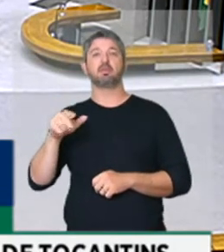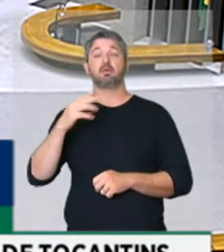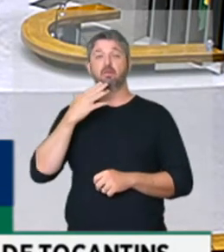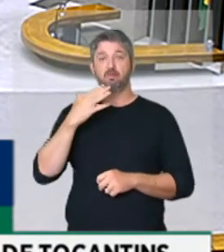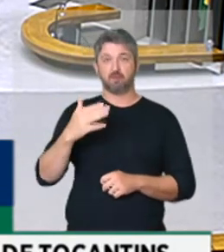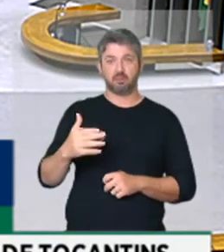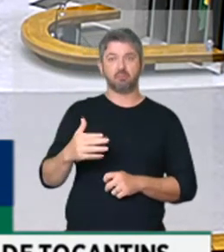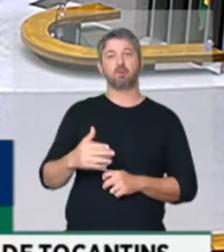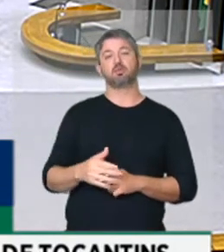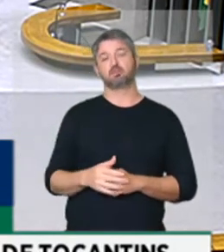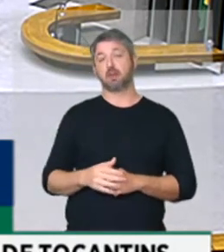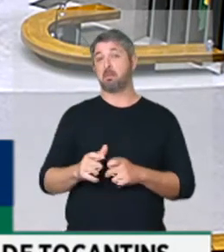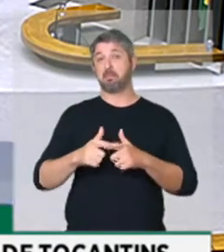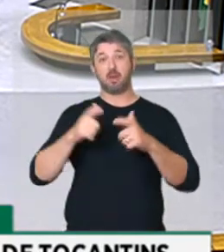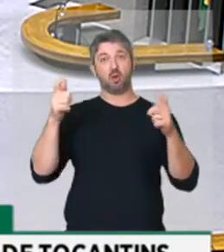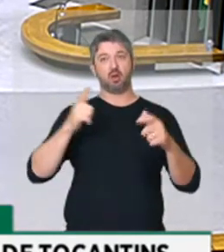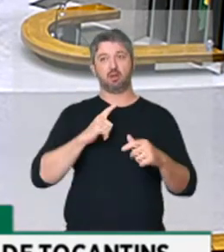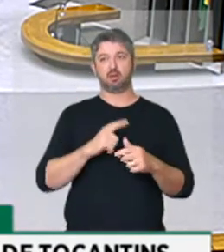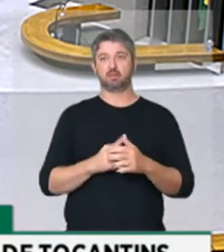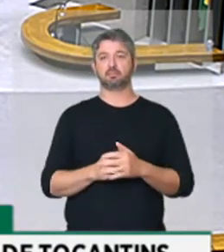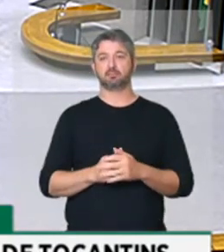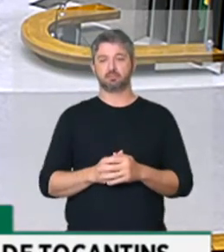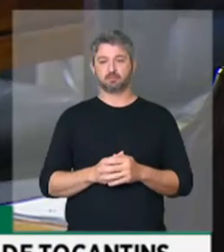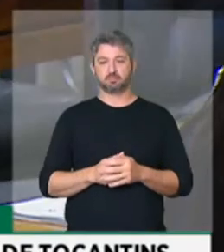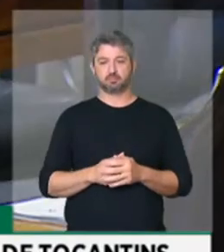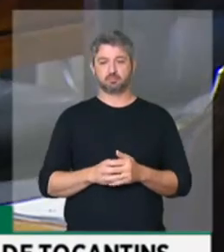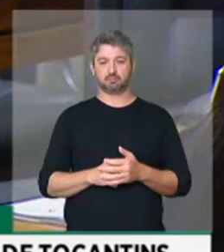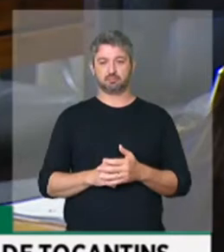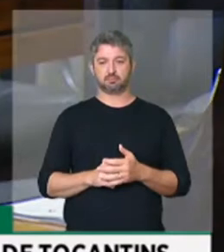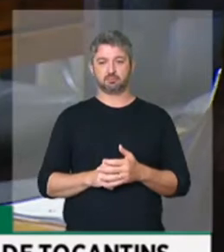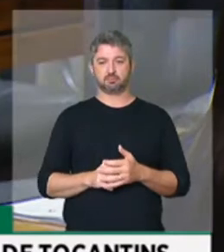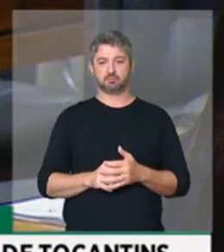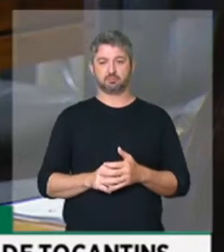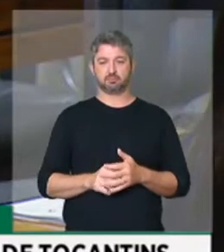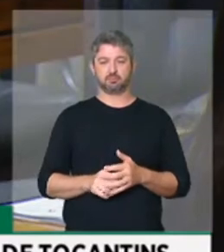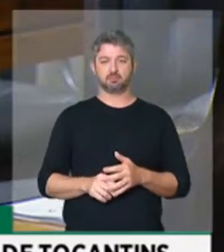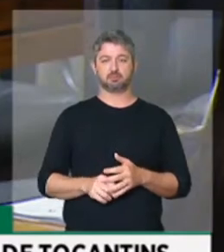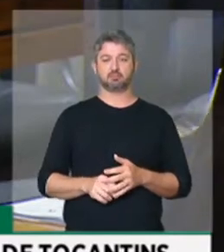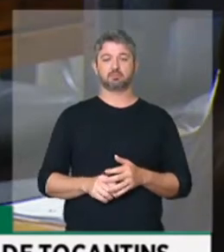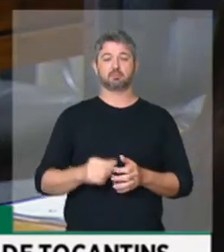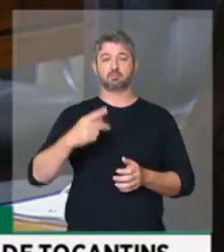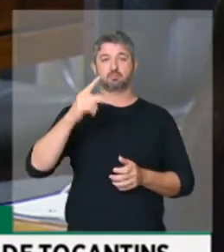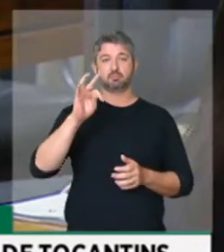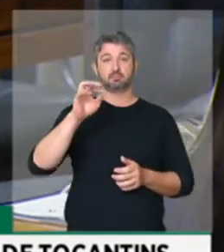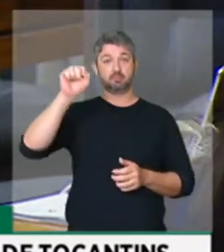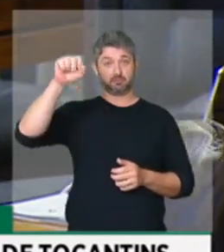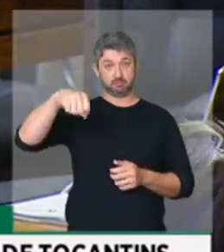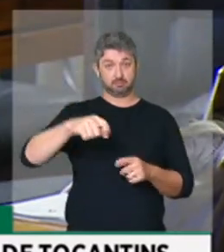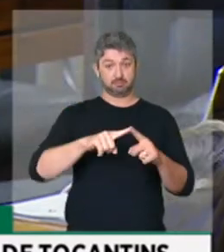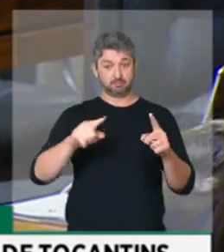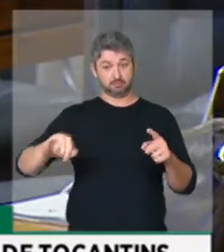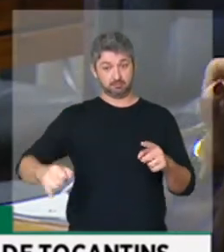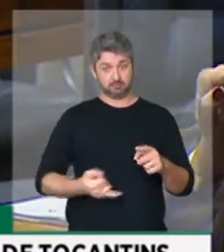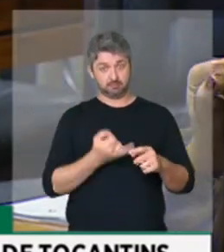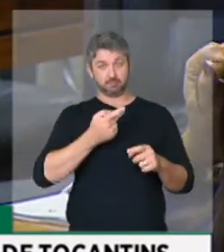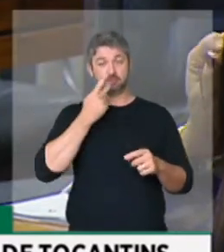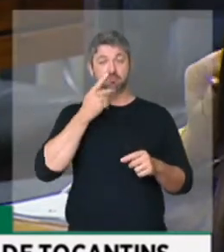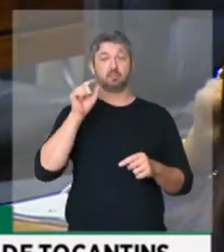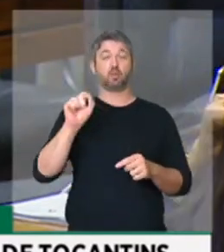da maioria. Nós concordamos com a quebra do interstício, portanto o PT vota sim. Mas nós queremos aproveitar para registrar